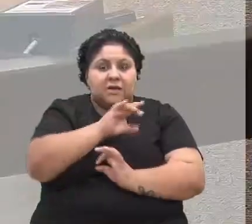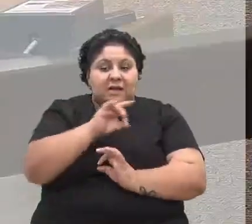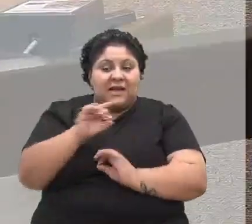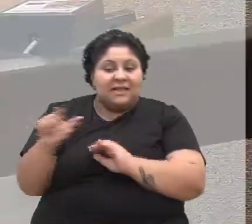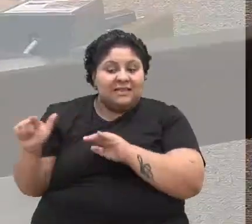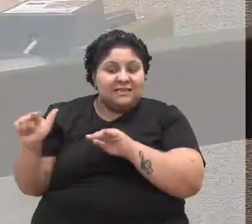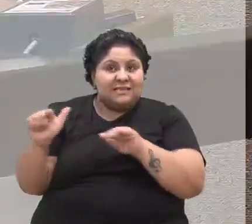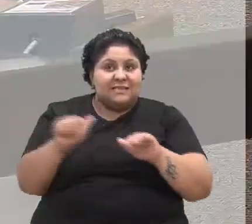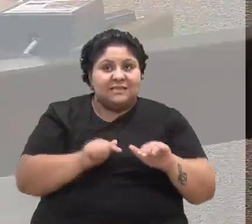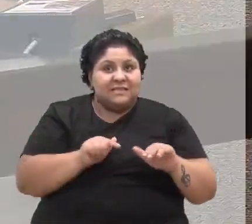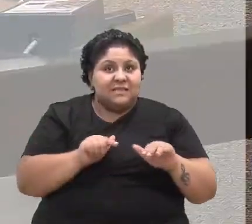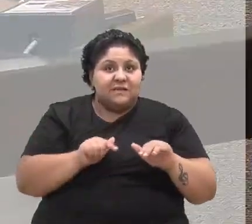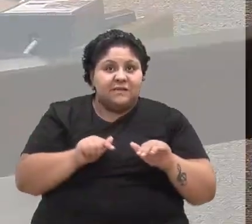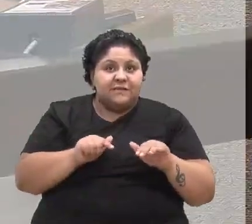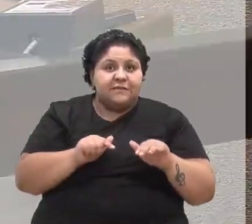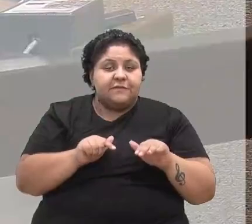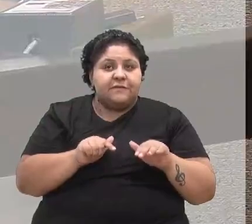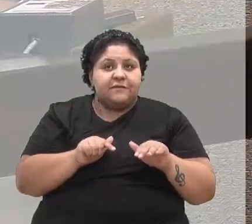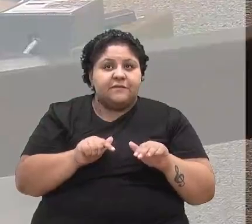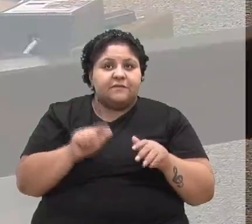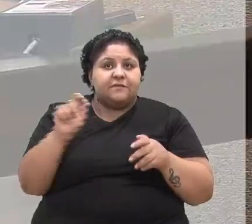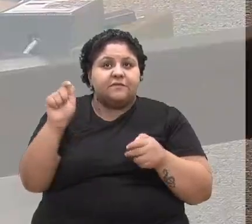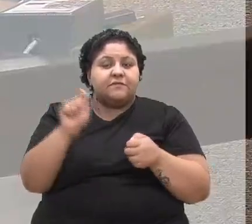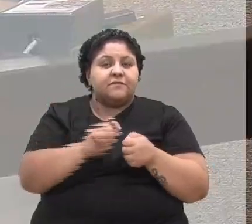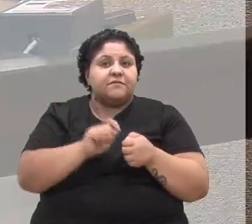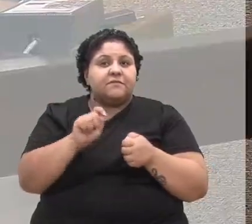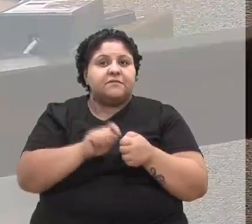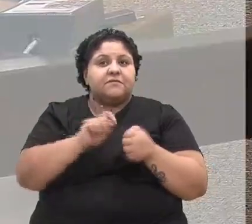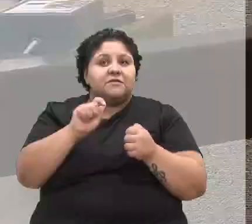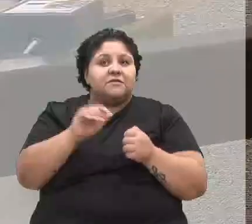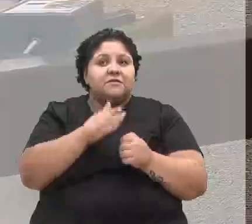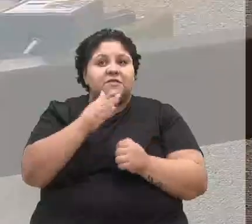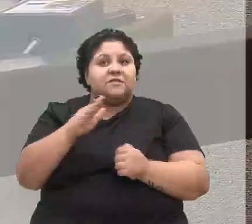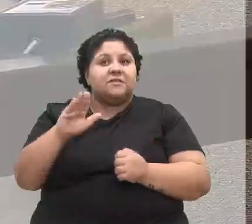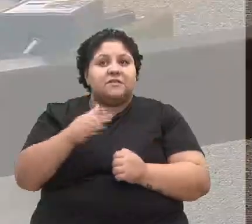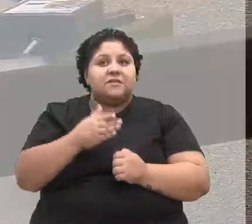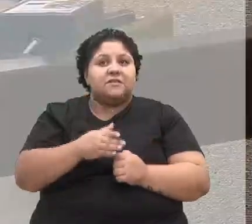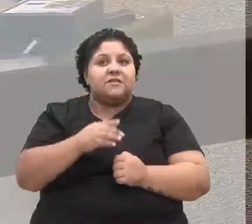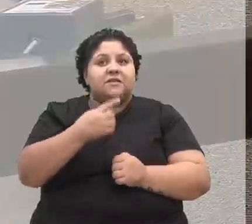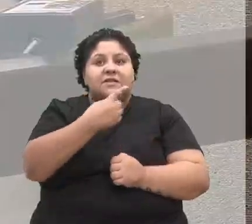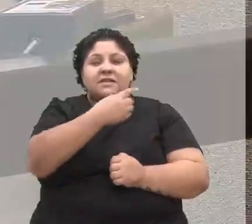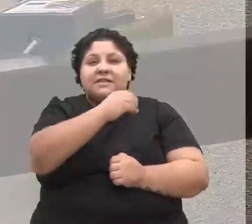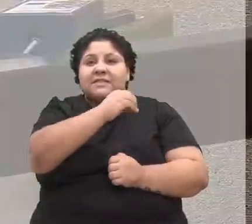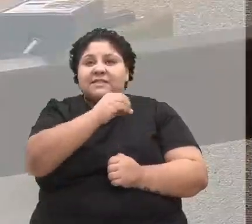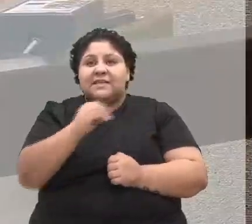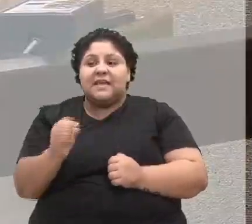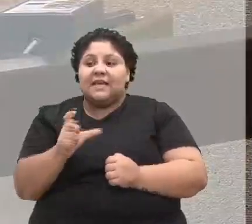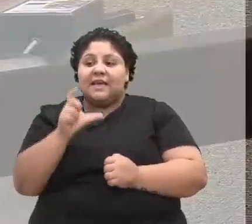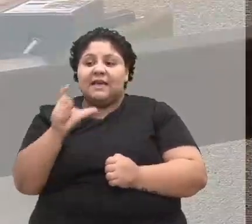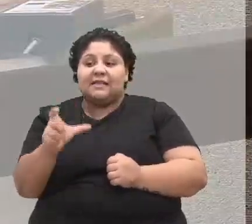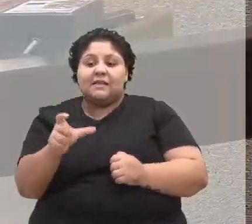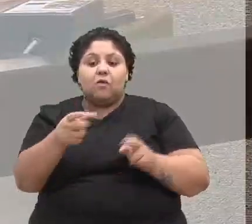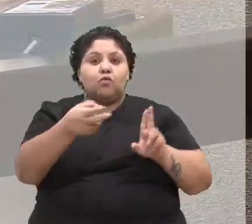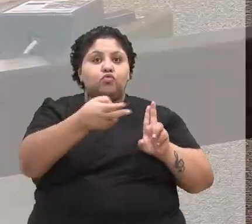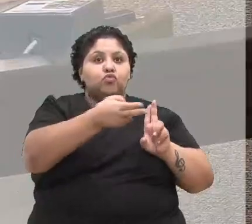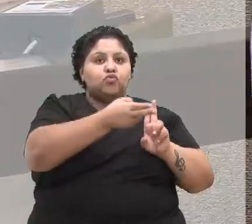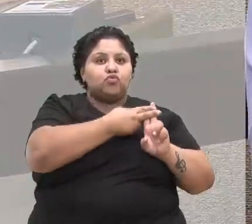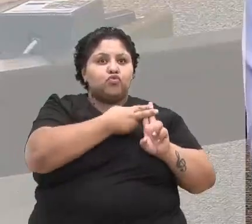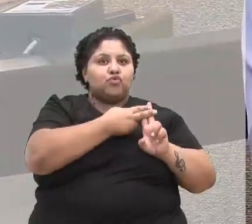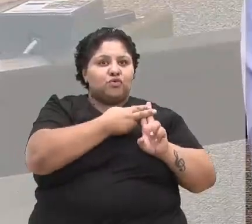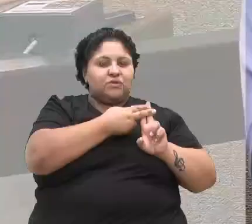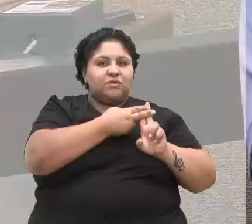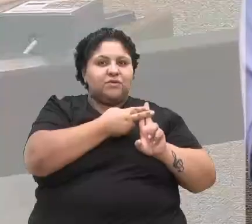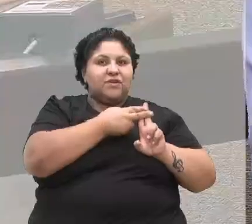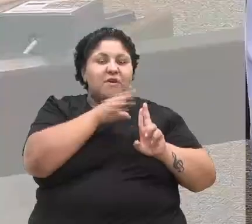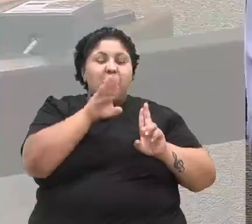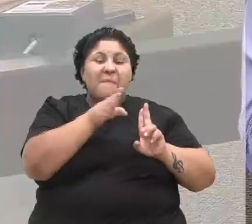semana são feitos mais ou menos 100 cartão SUS. São confeccionados